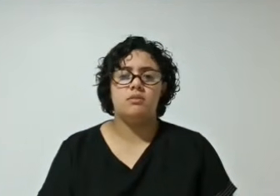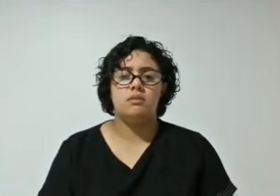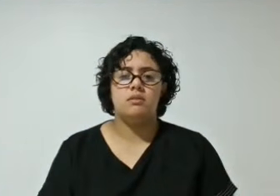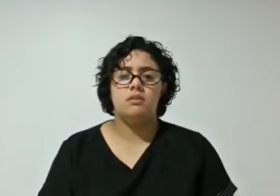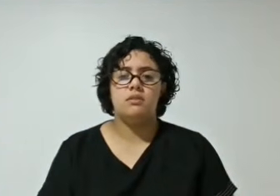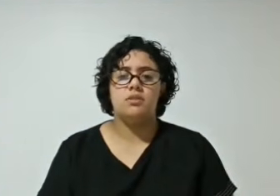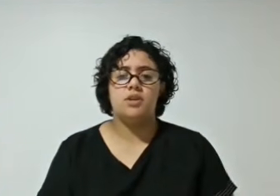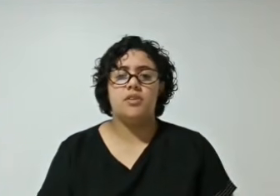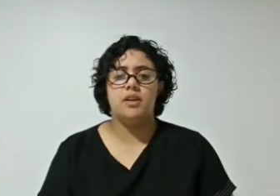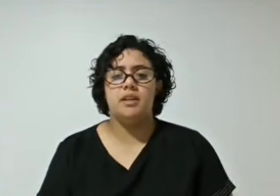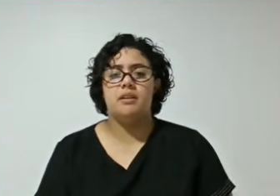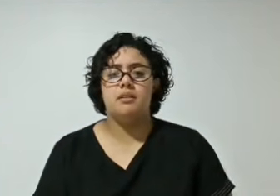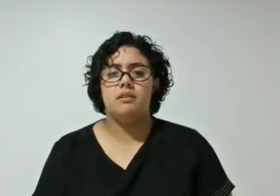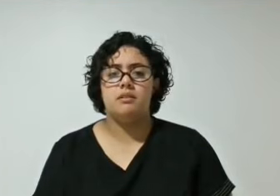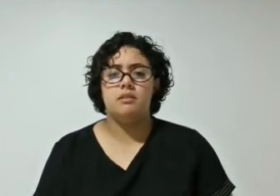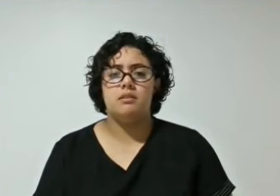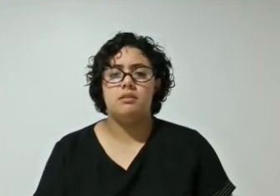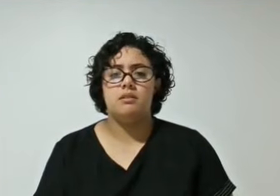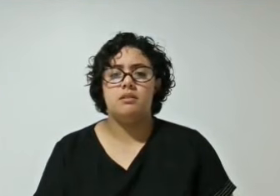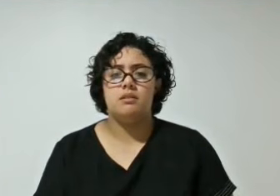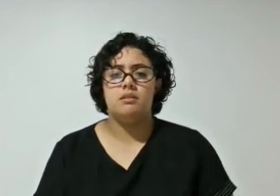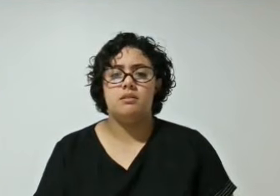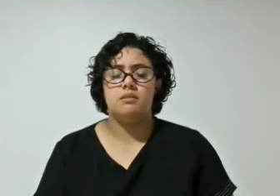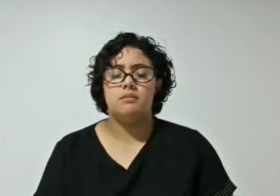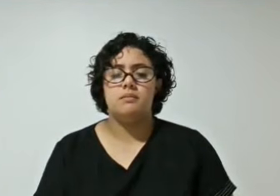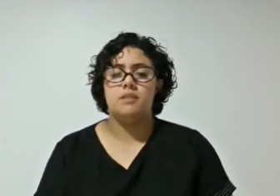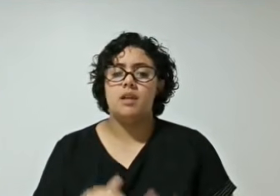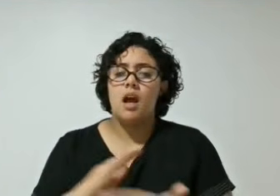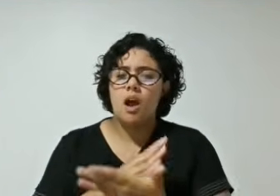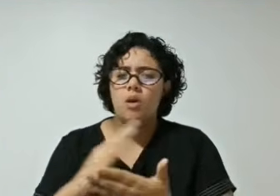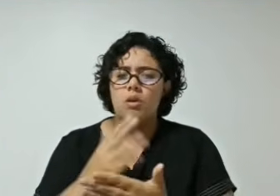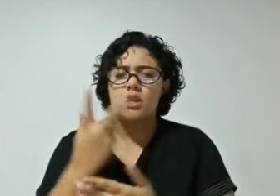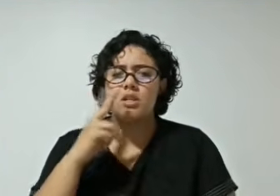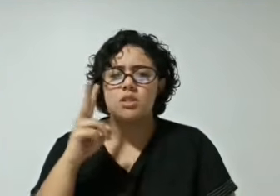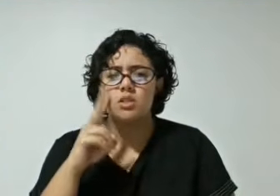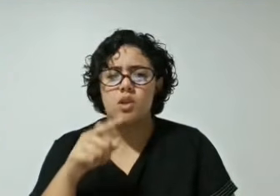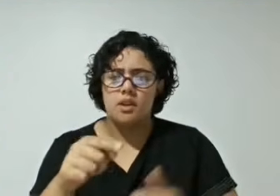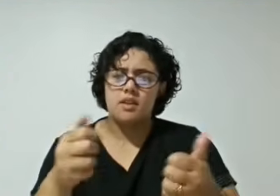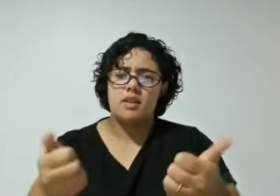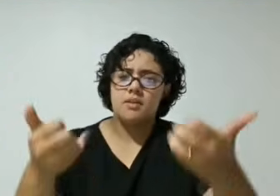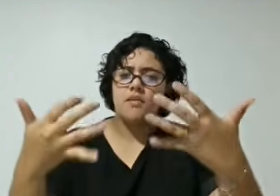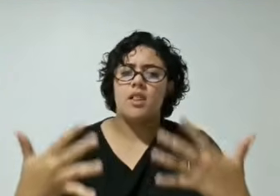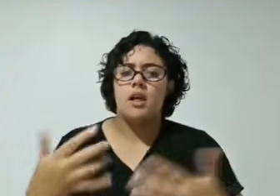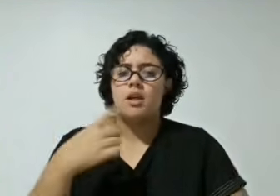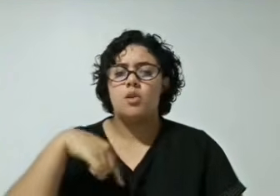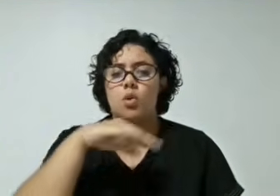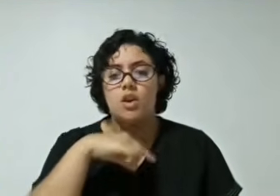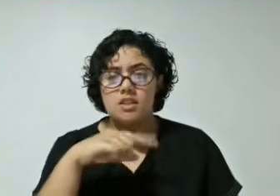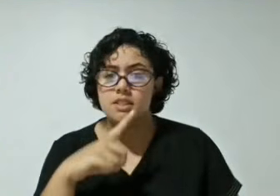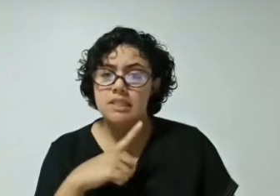centros culturais e em outras atividades. Tem alguma história que você quer contar para nós assim que impactou, que você presenciou?